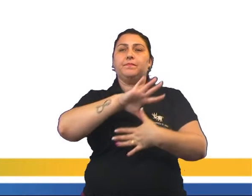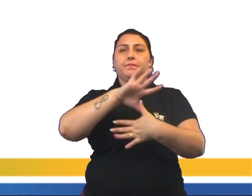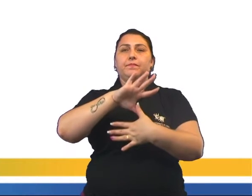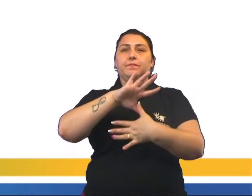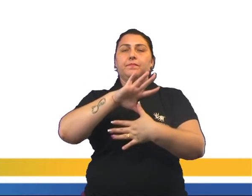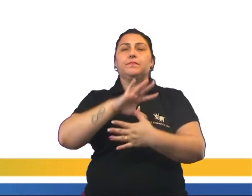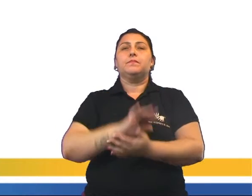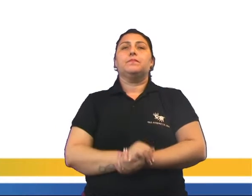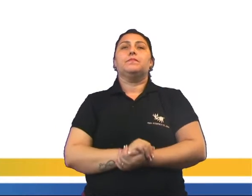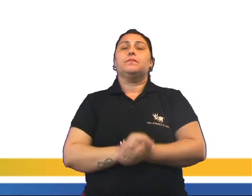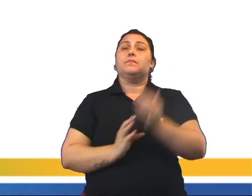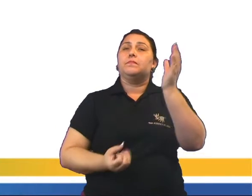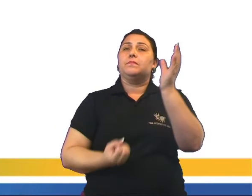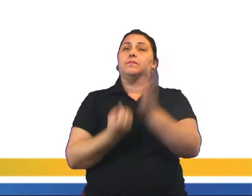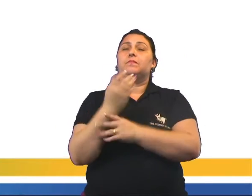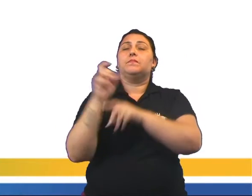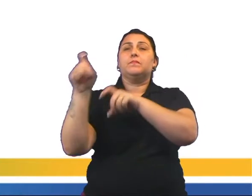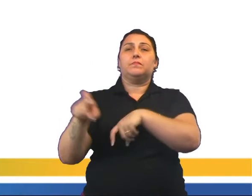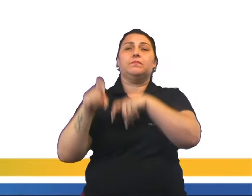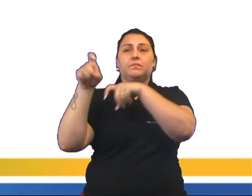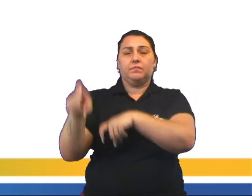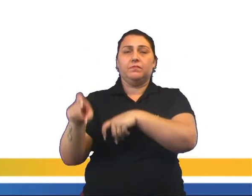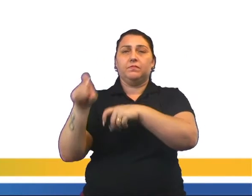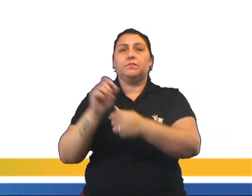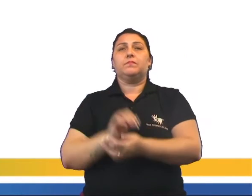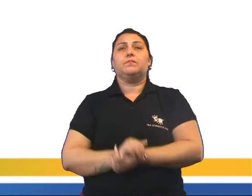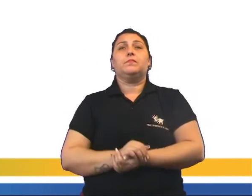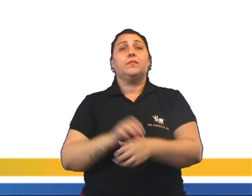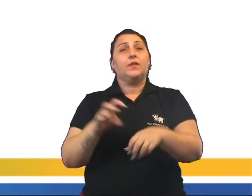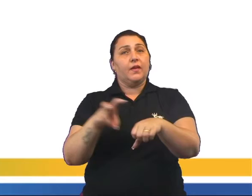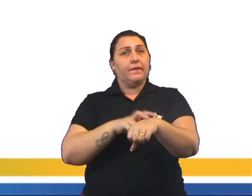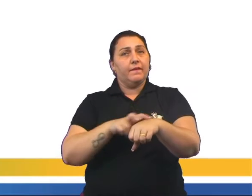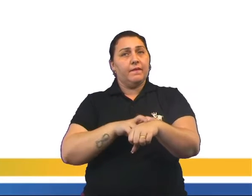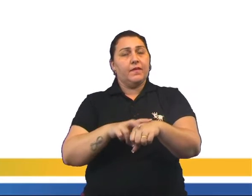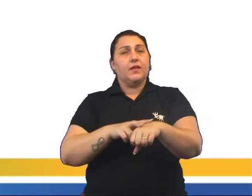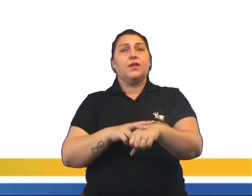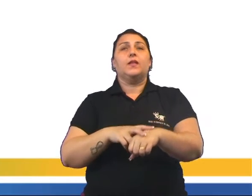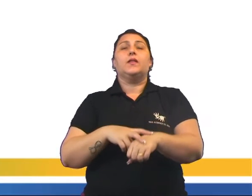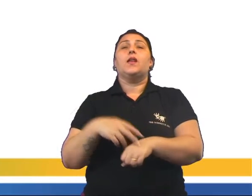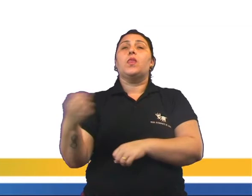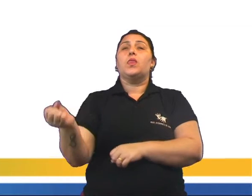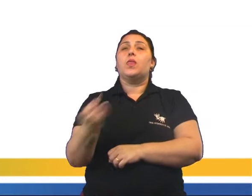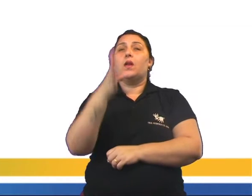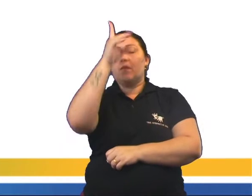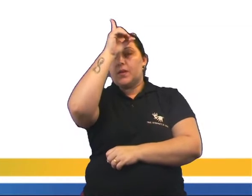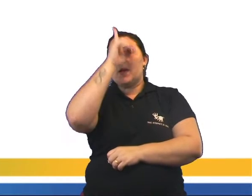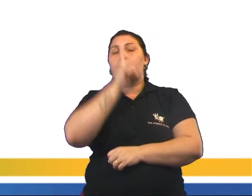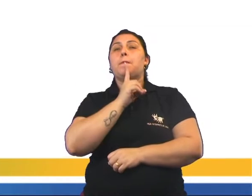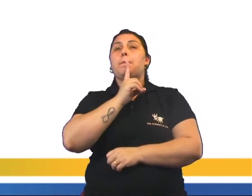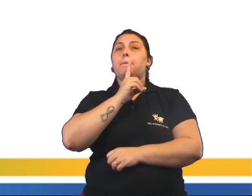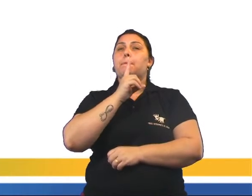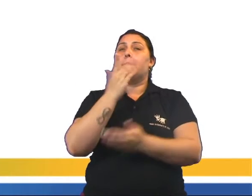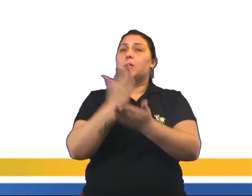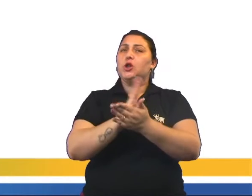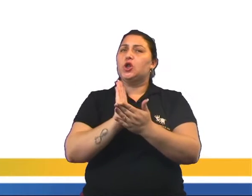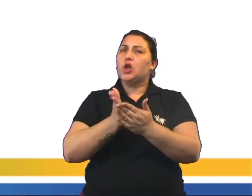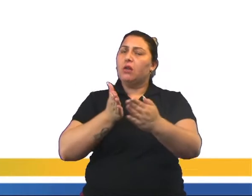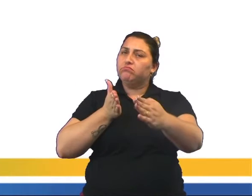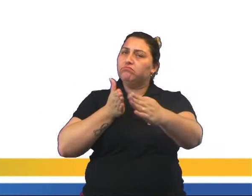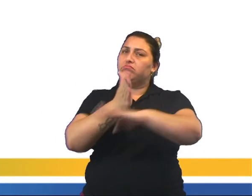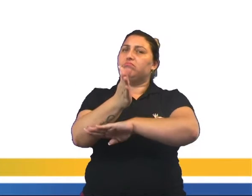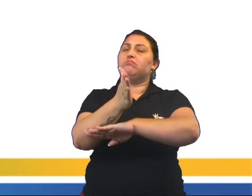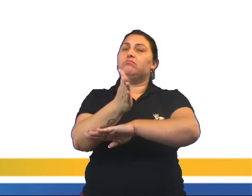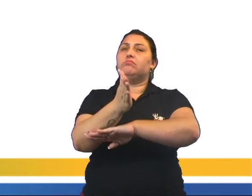agricultura, a produção agrícola consolidada, isso que está de verde, e nova fronteira agrícola brasileira, já está avançando